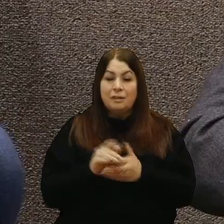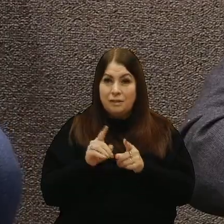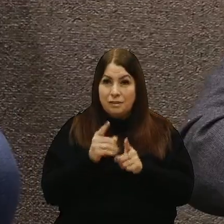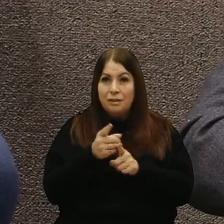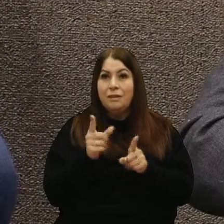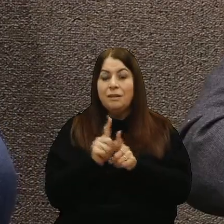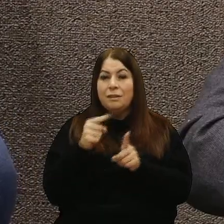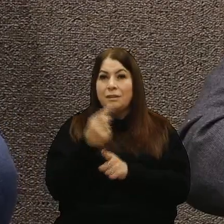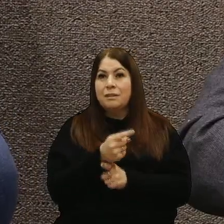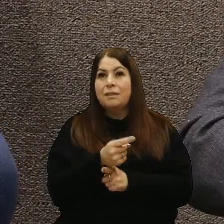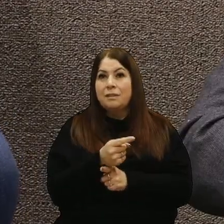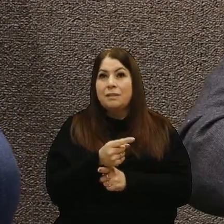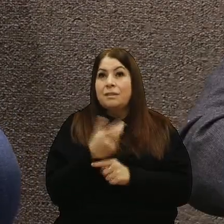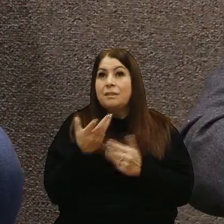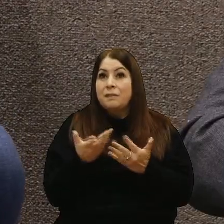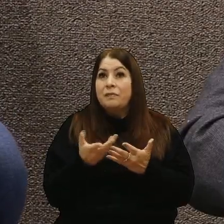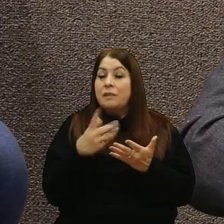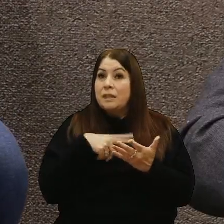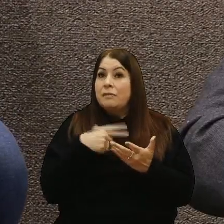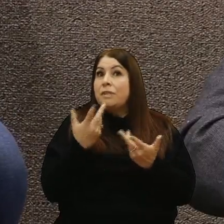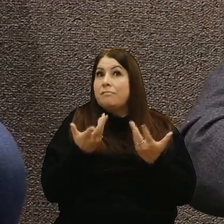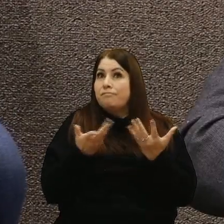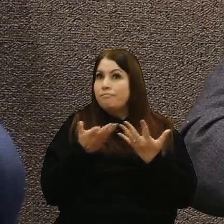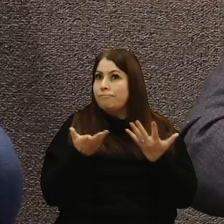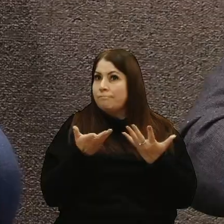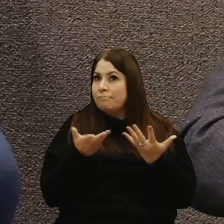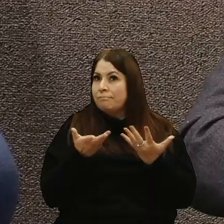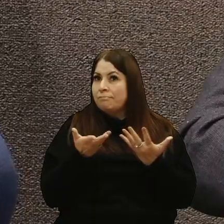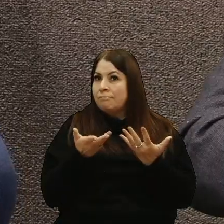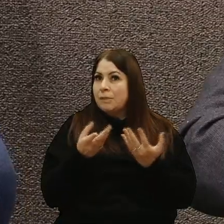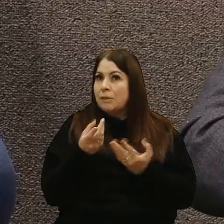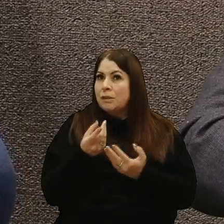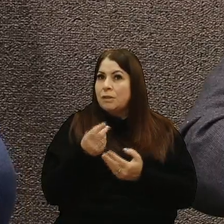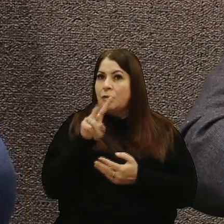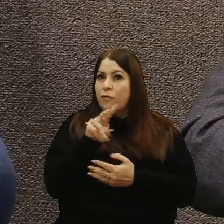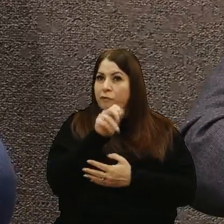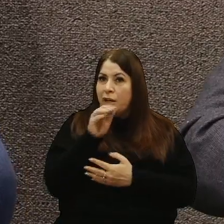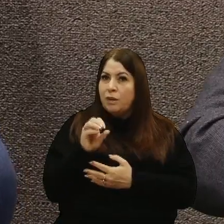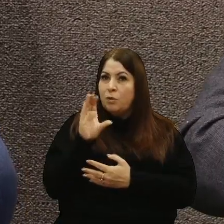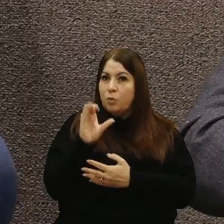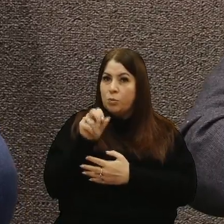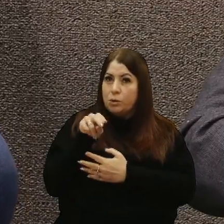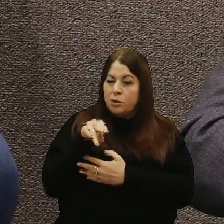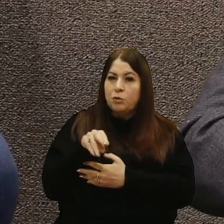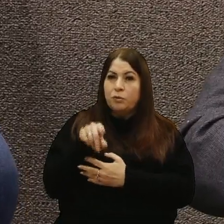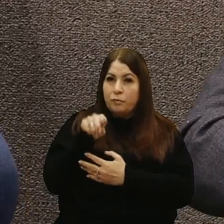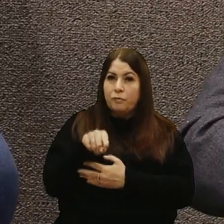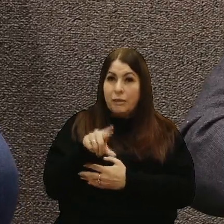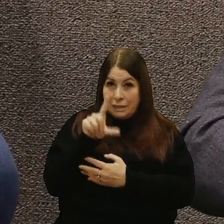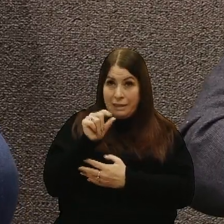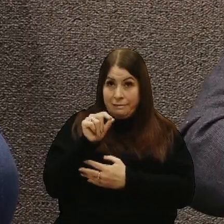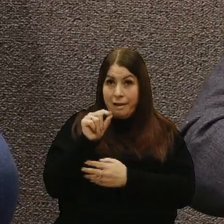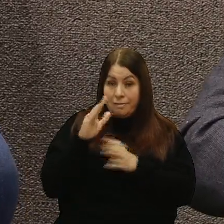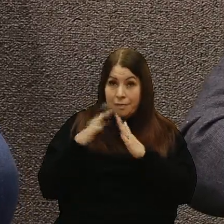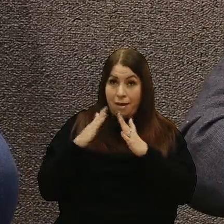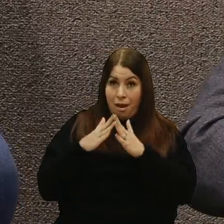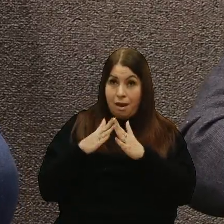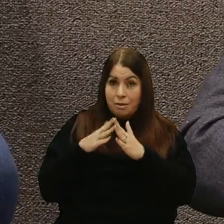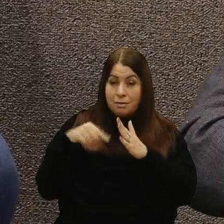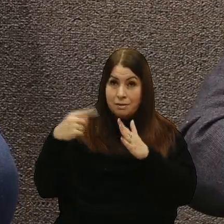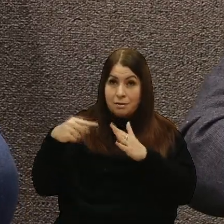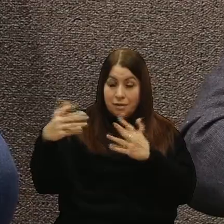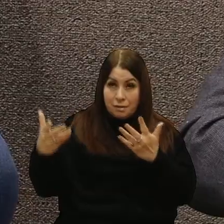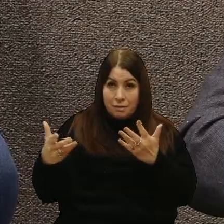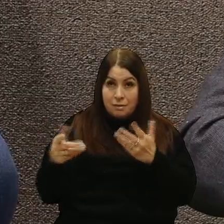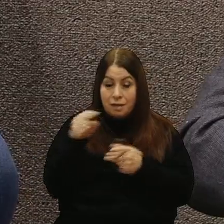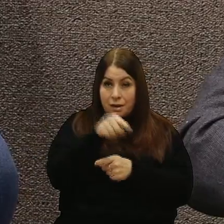que vai a Galópolis? Sim, mas e o valão do Canyon? Sim, vai sair 10 casas. Vão sair 10 casas do